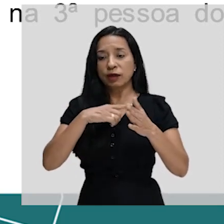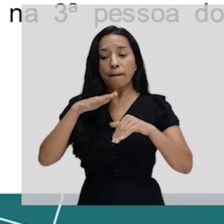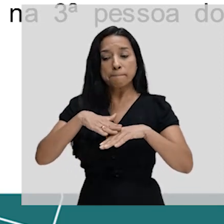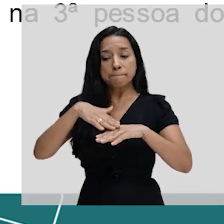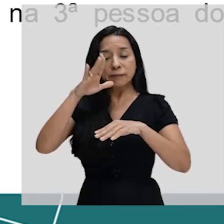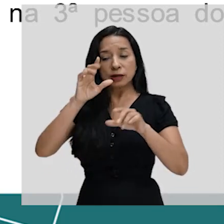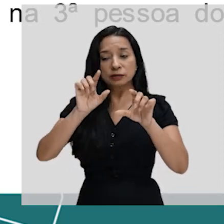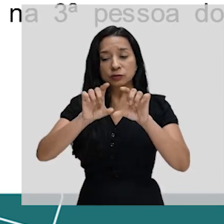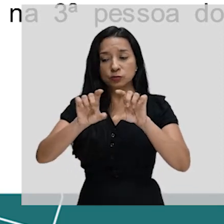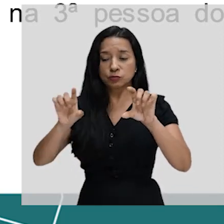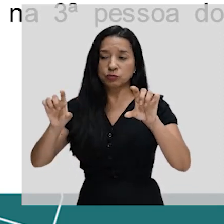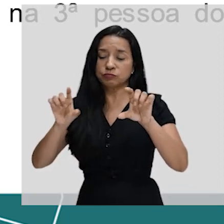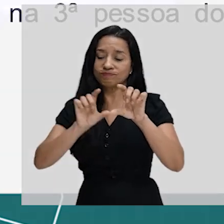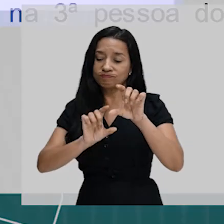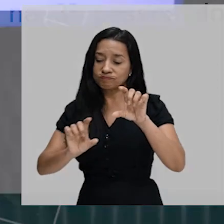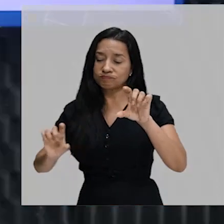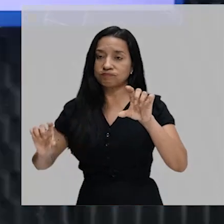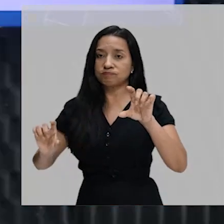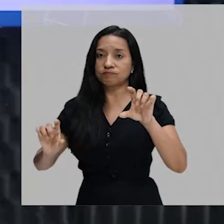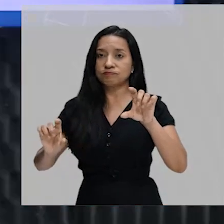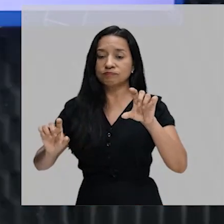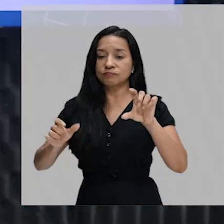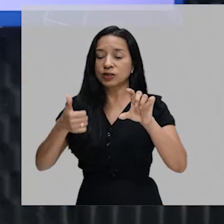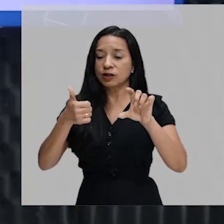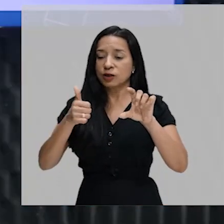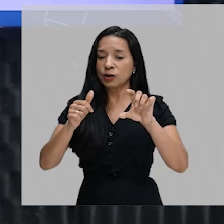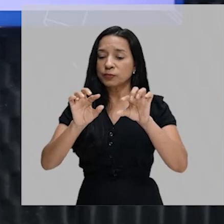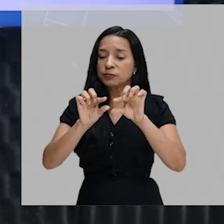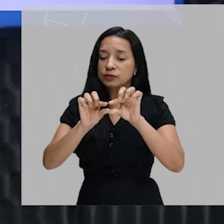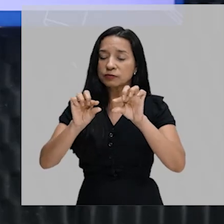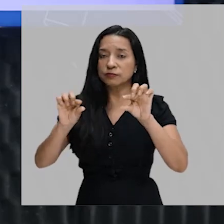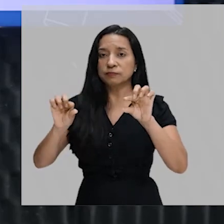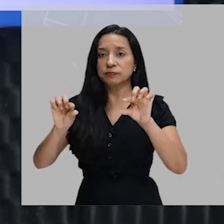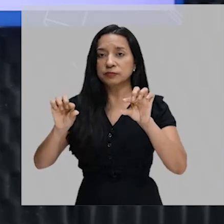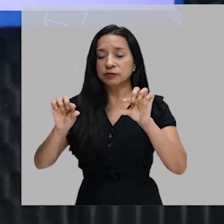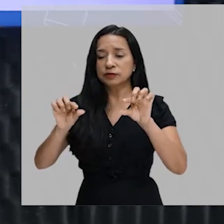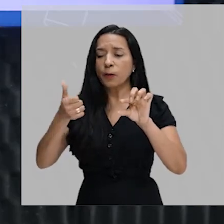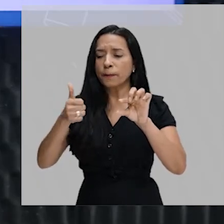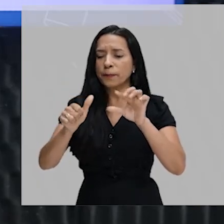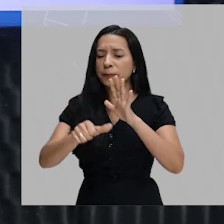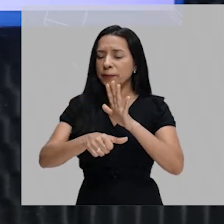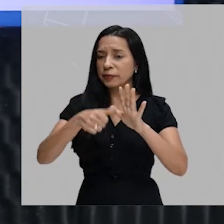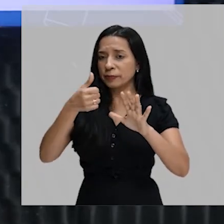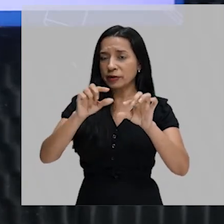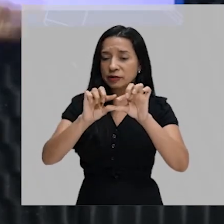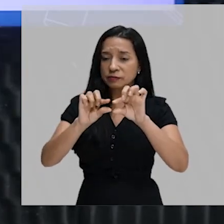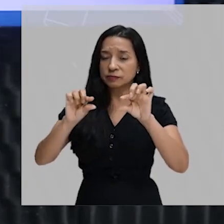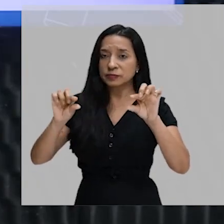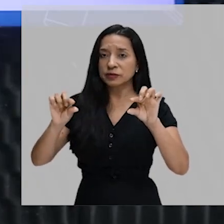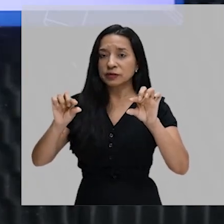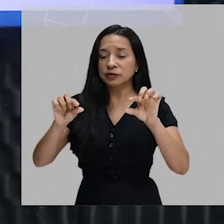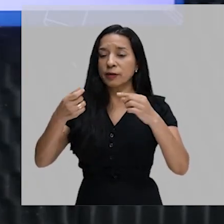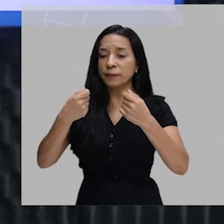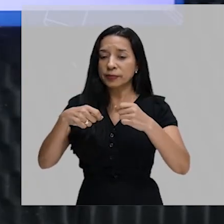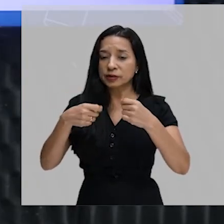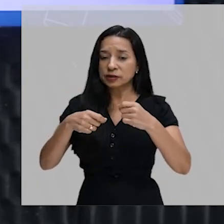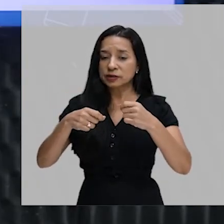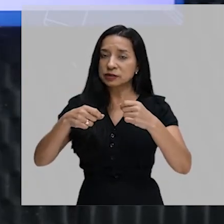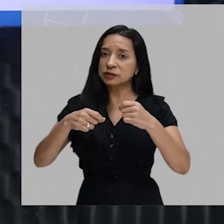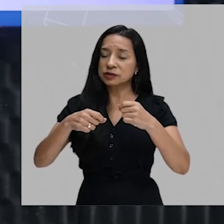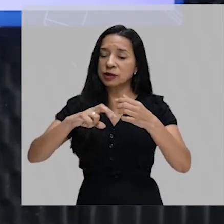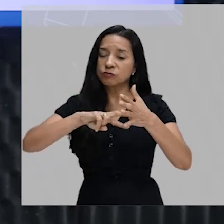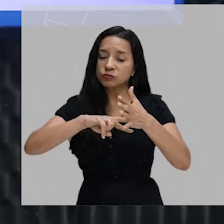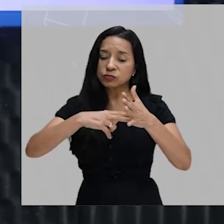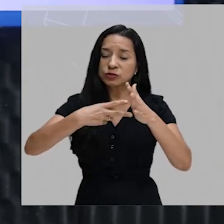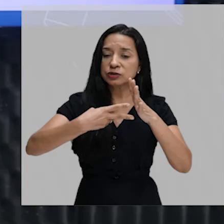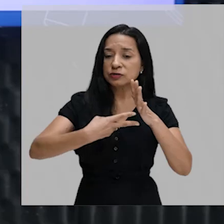de um parágrafo, ok? A primeira frase do nosso resumo, do seu resumo, deve ser significativa e